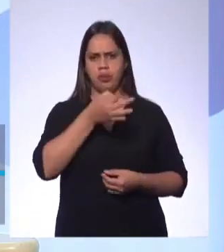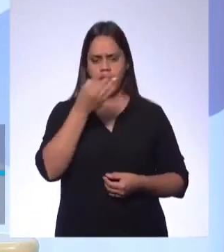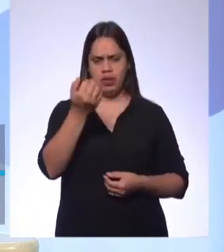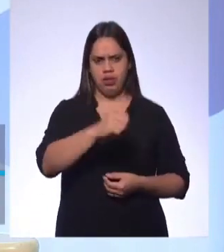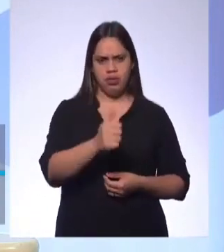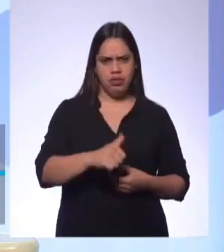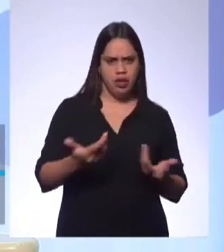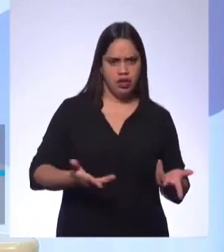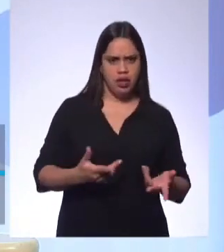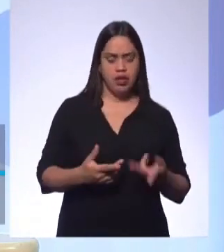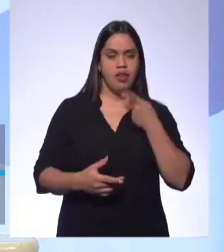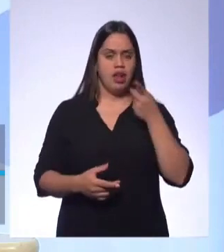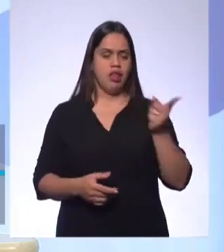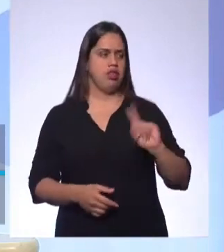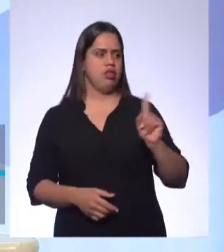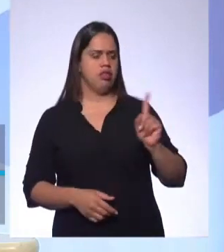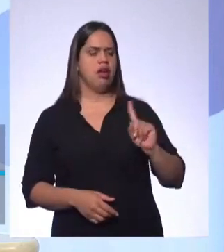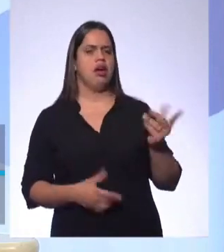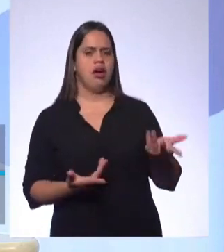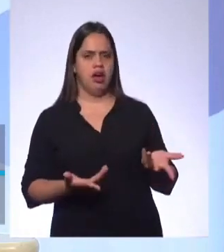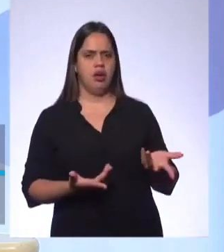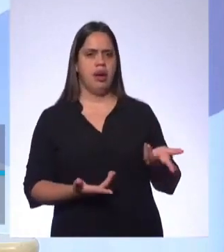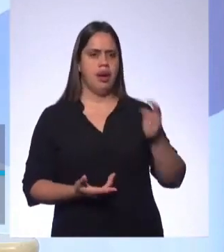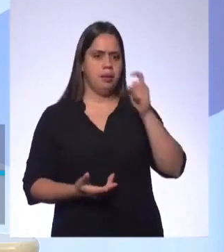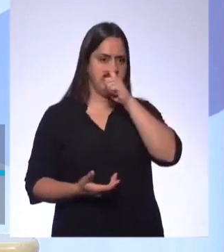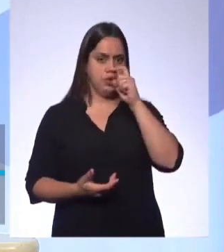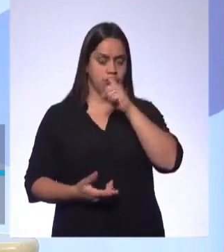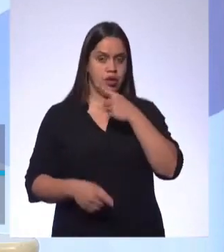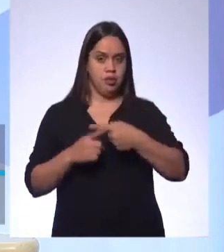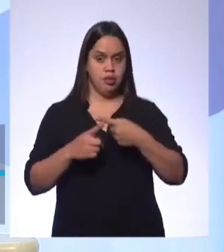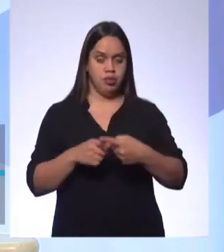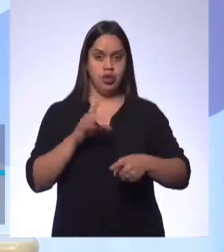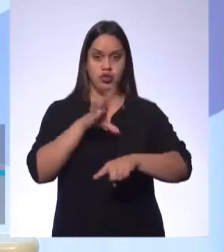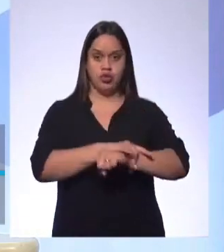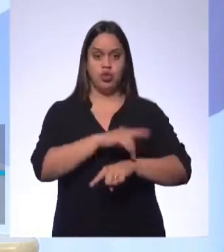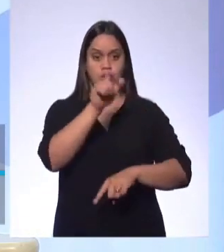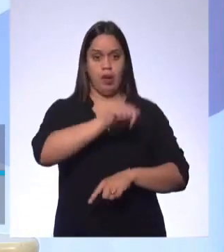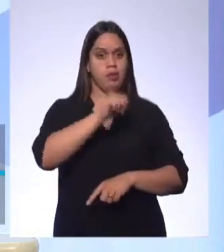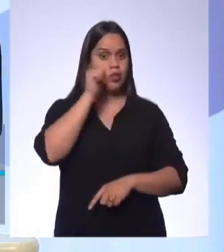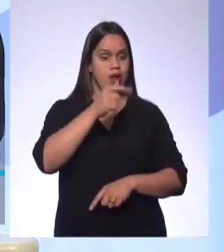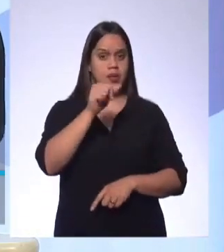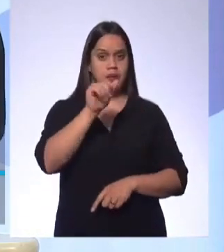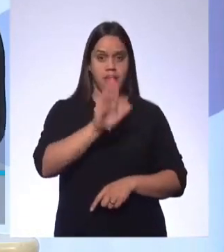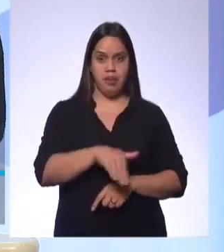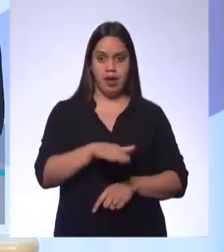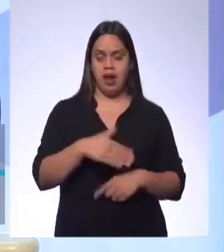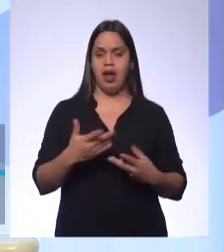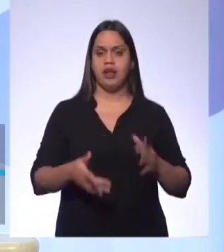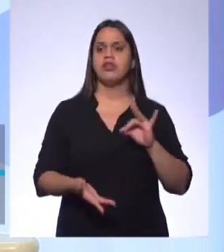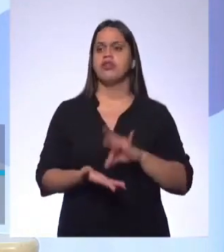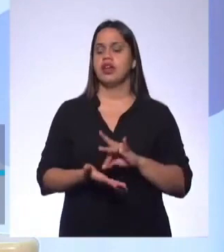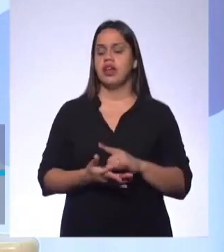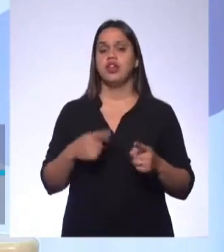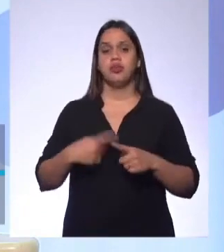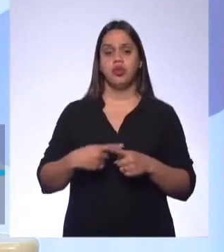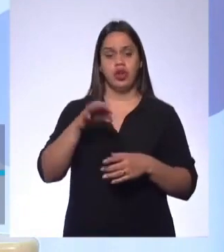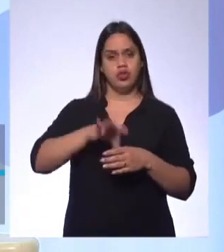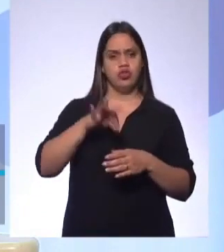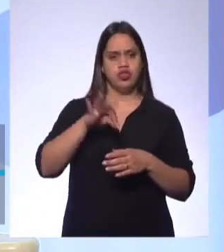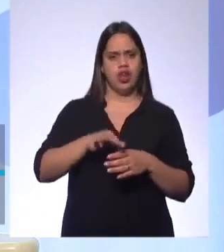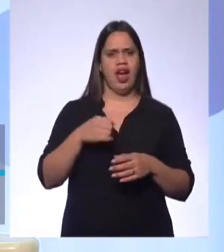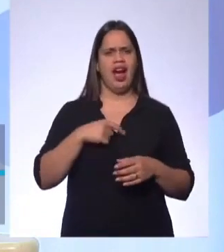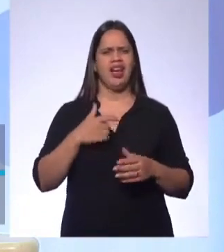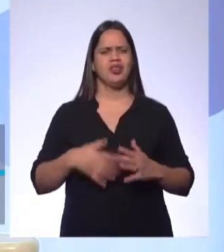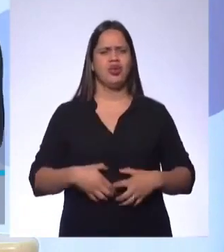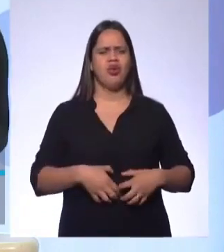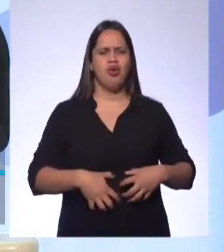isso é mentira, porque o seguro para mulheres é mais barato. Exato. Ou, por exemplo, chás. Nada impede de, tô com dor de